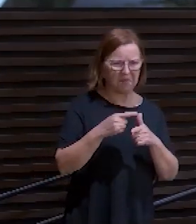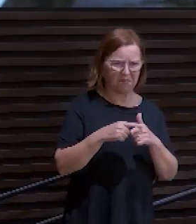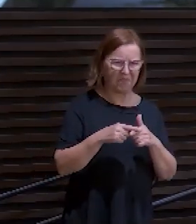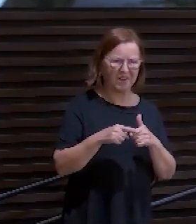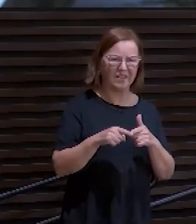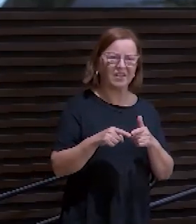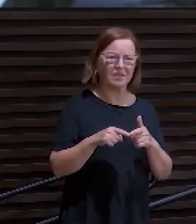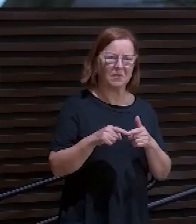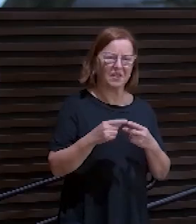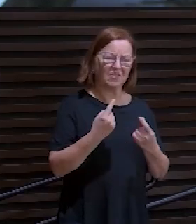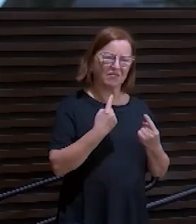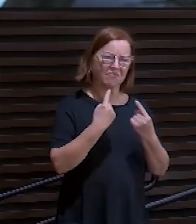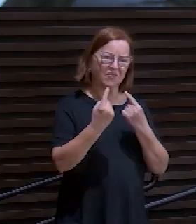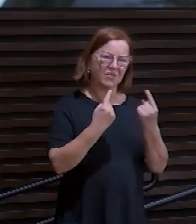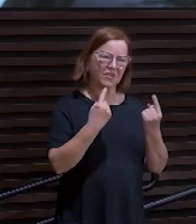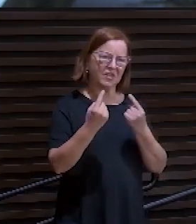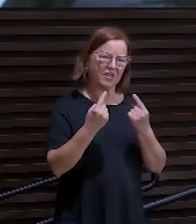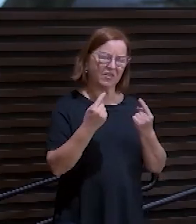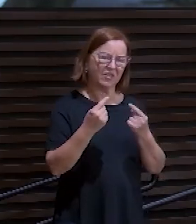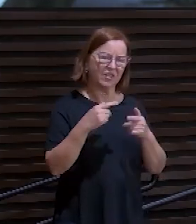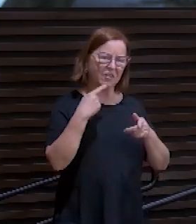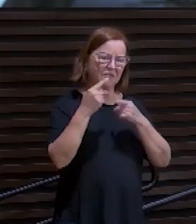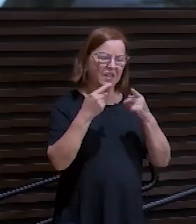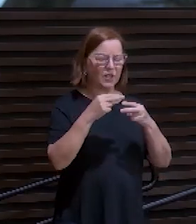outros, falando o que não devia,